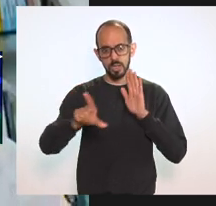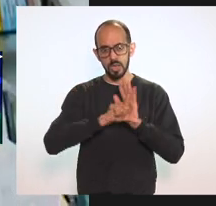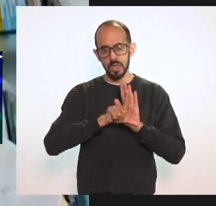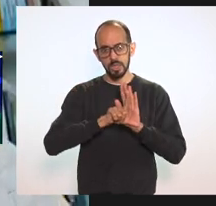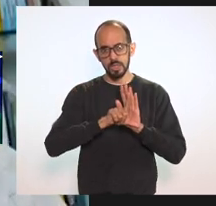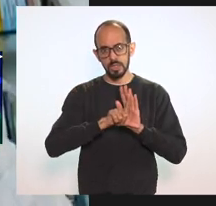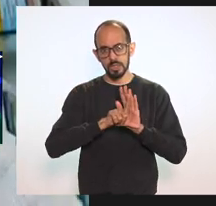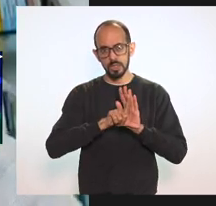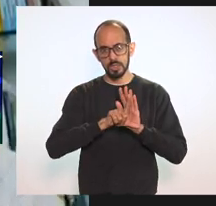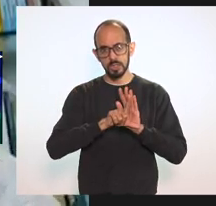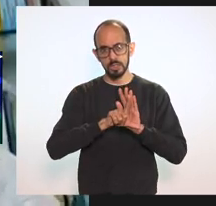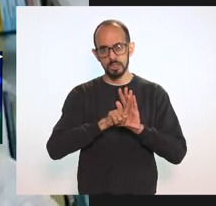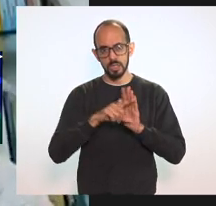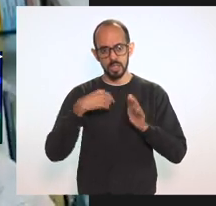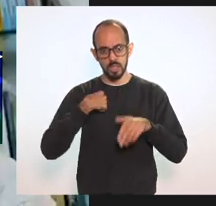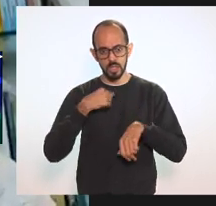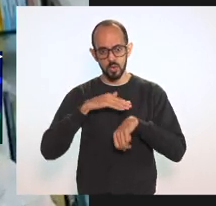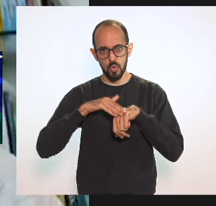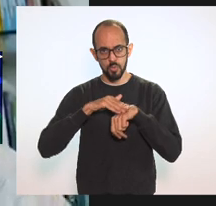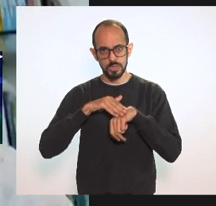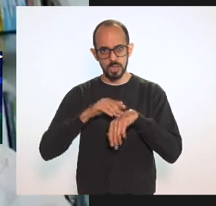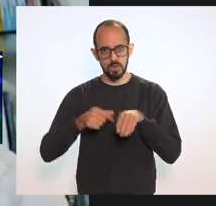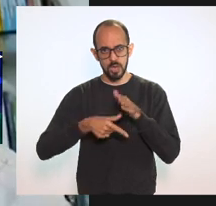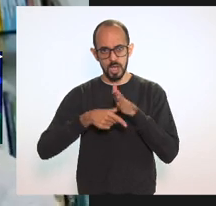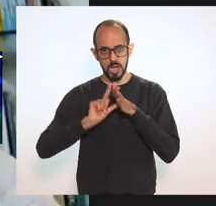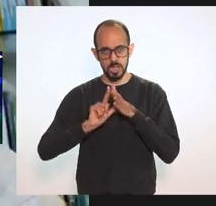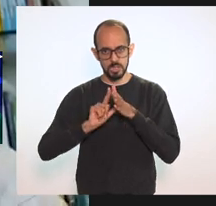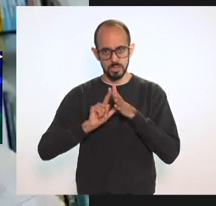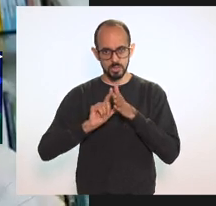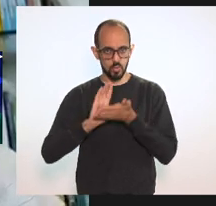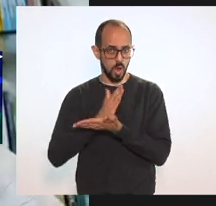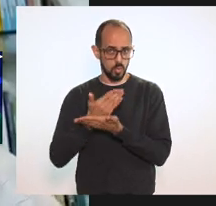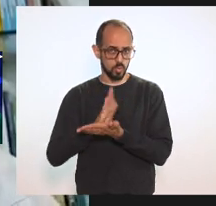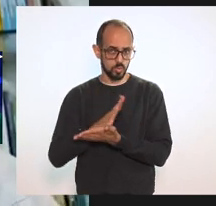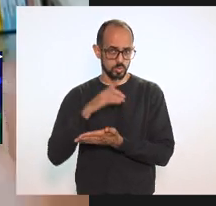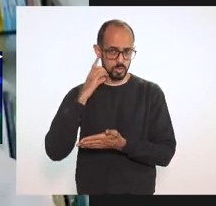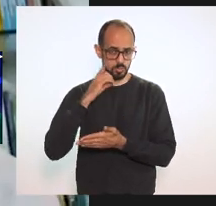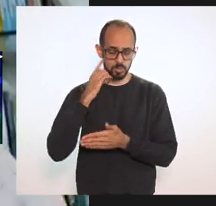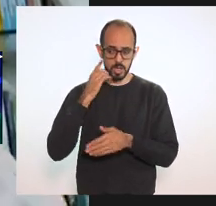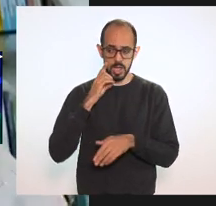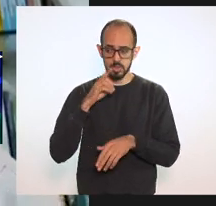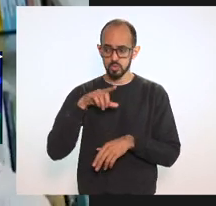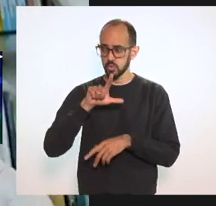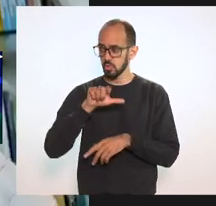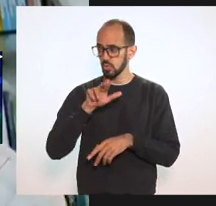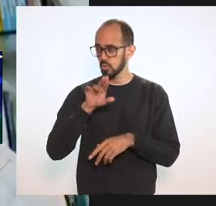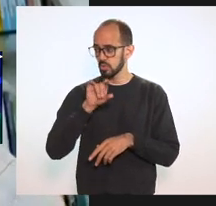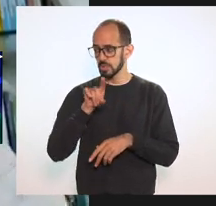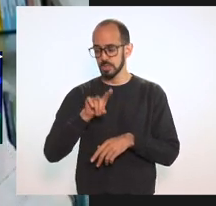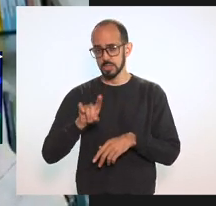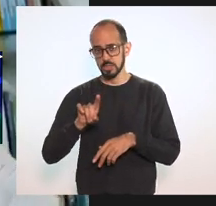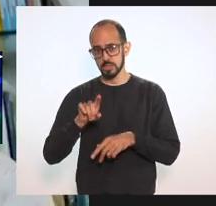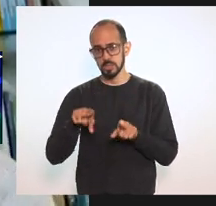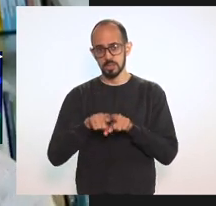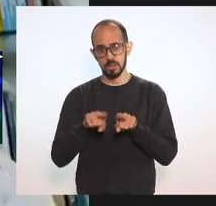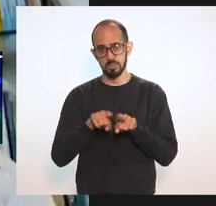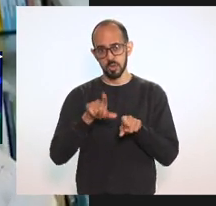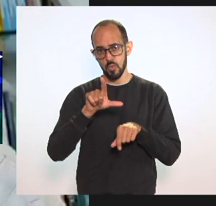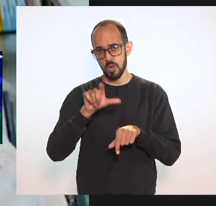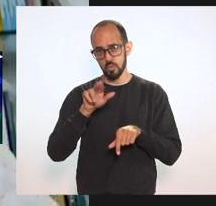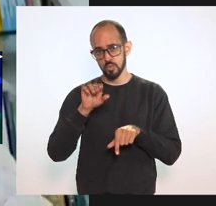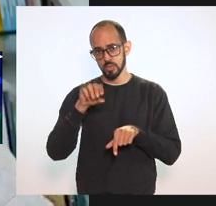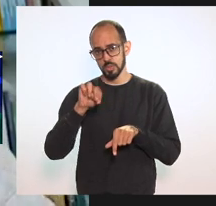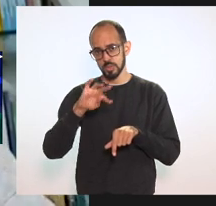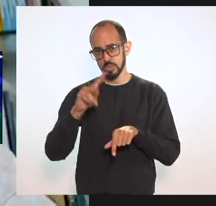e eu em audiência com o Deputado Luiz Paulo da deputada Lucinha enfim outros